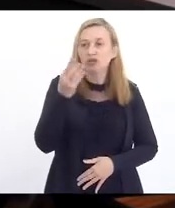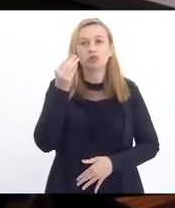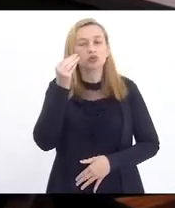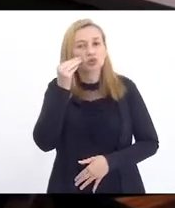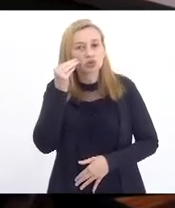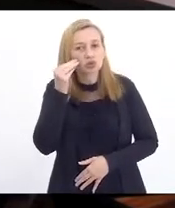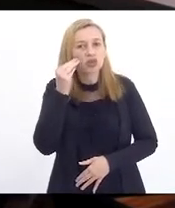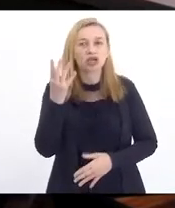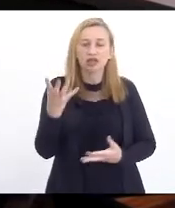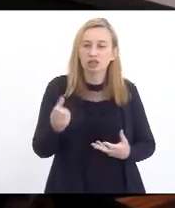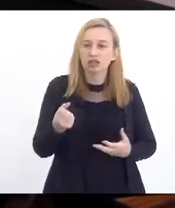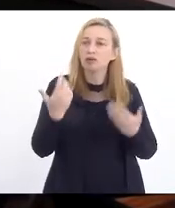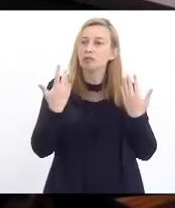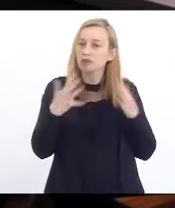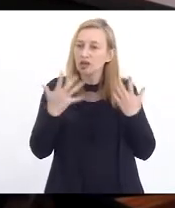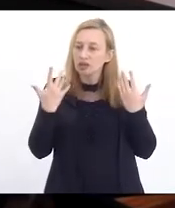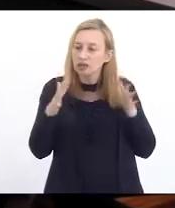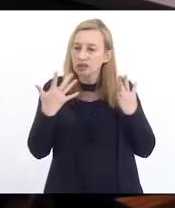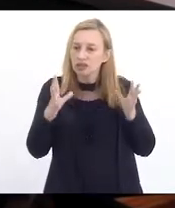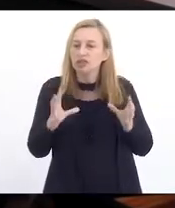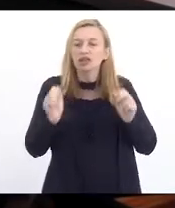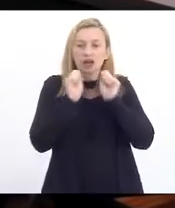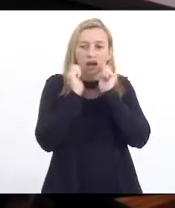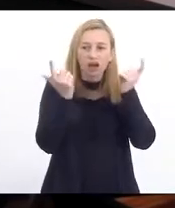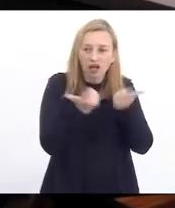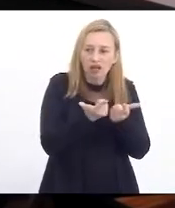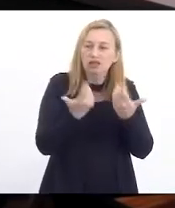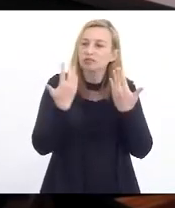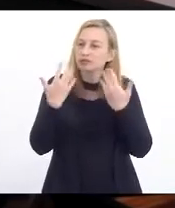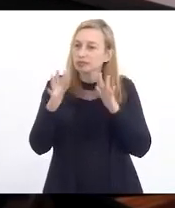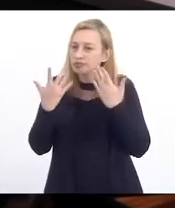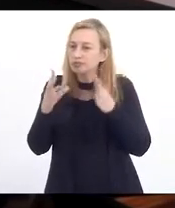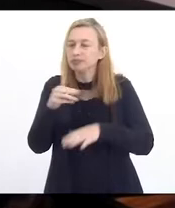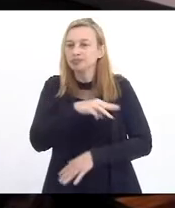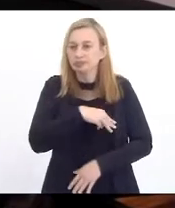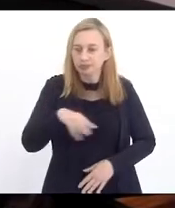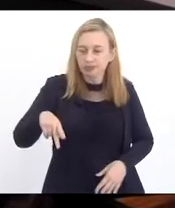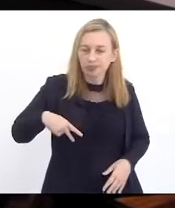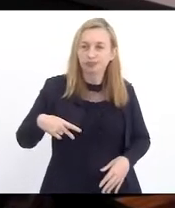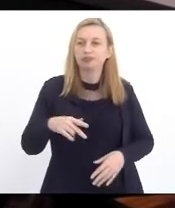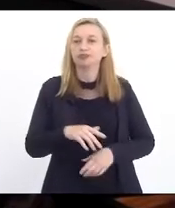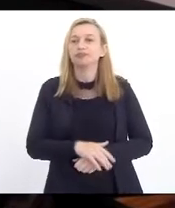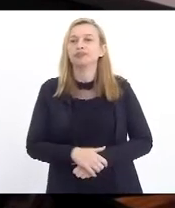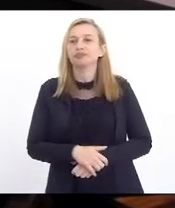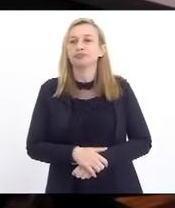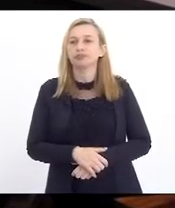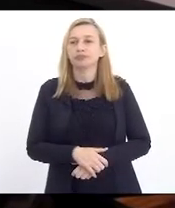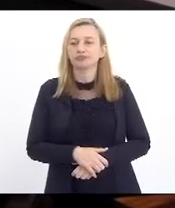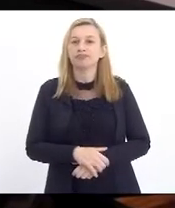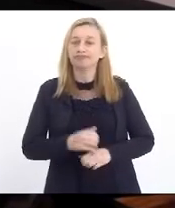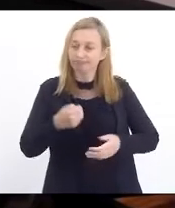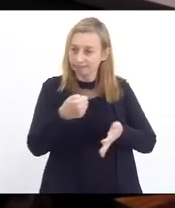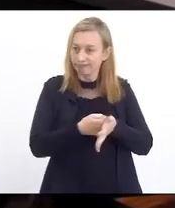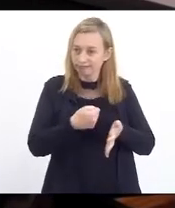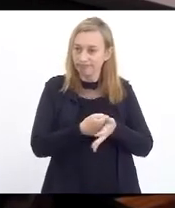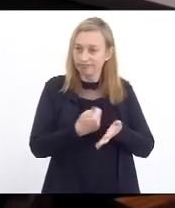oportunidade, a acolhida, parabenizando aí a Assembleia Legislativa, parabenizando o Ministério Público, que foi assim,